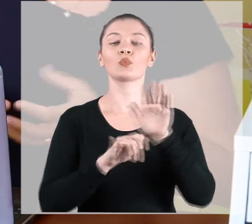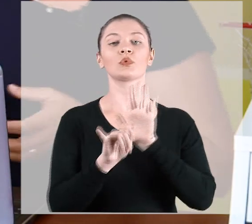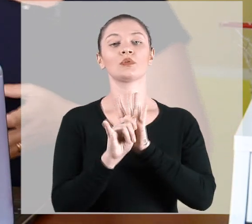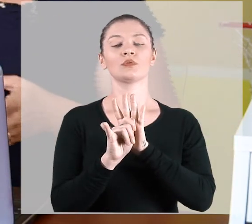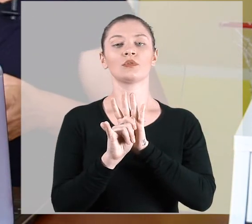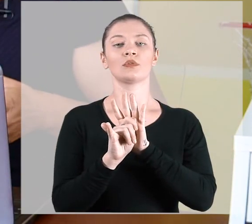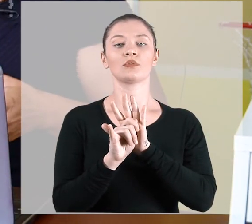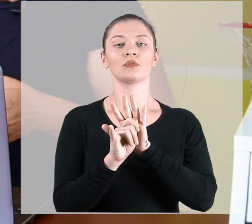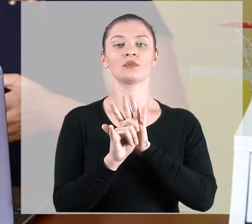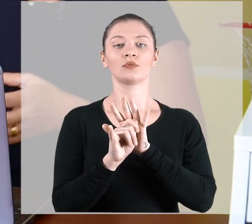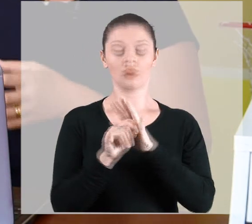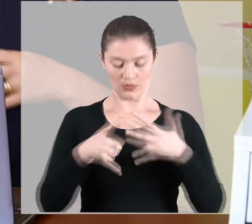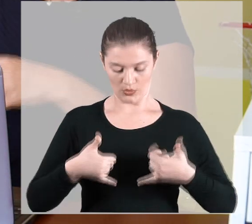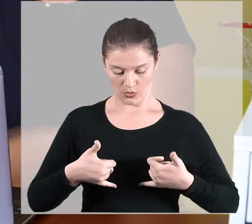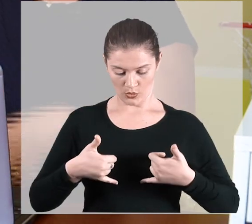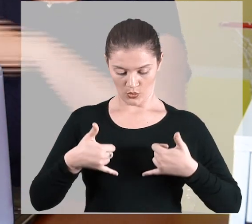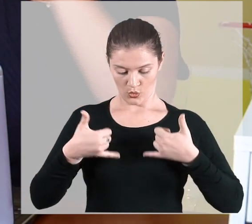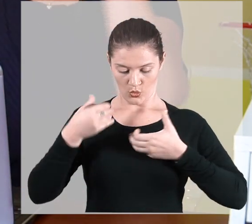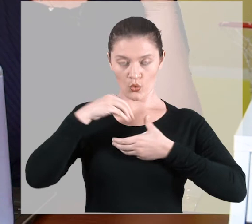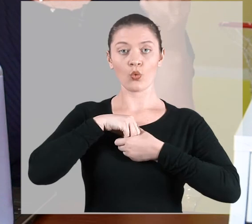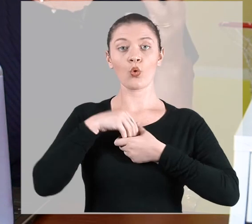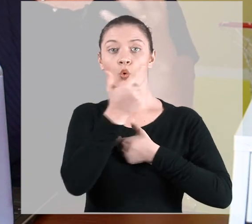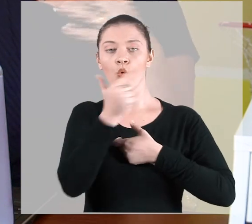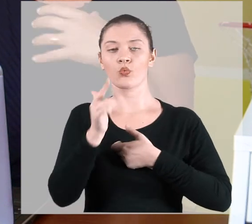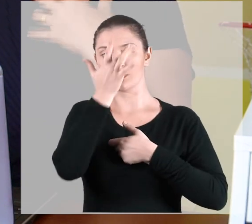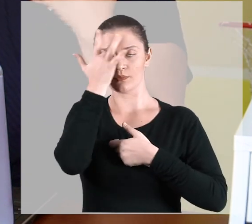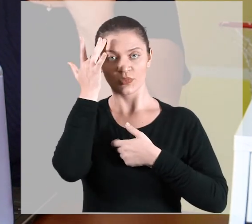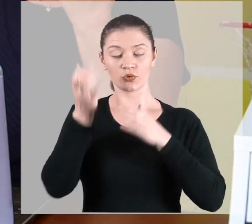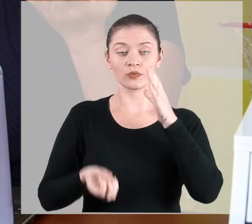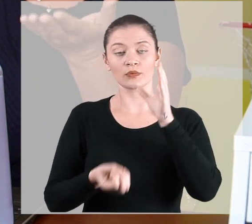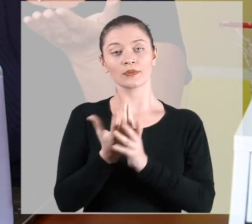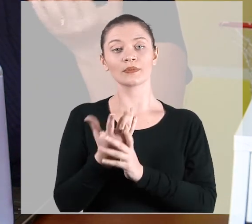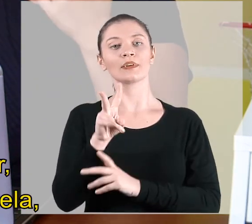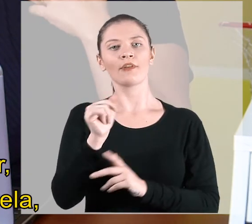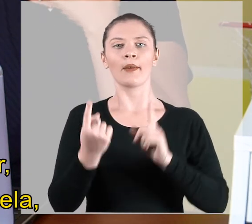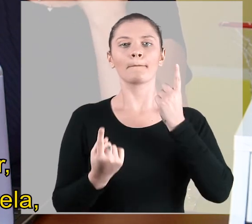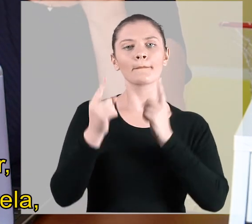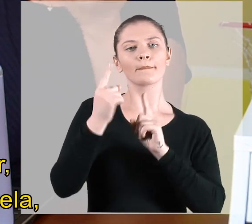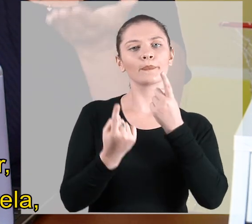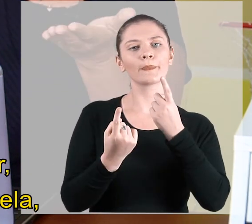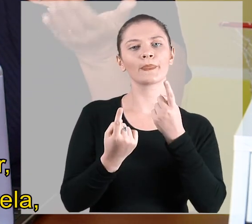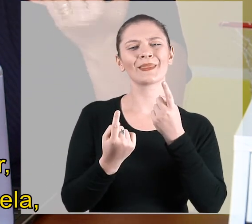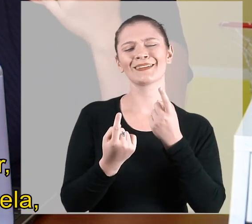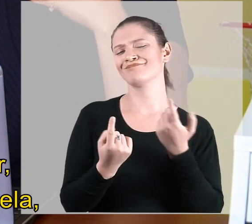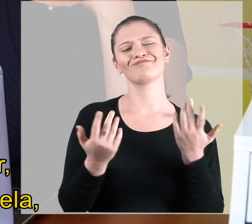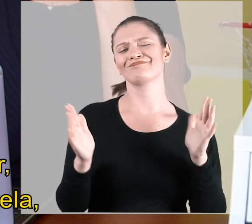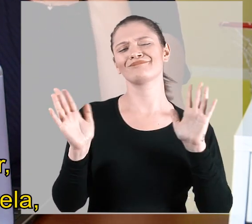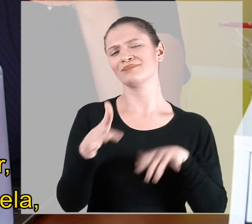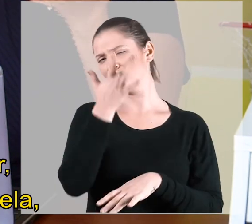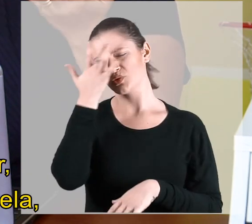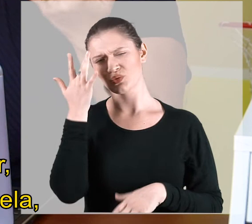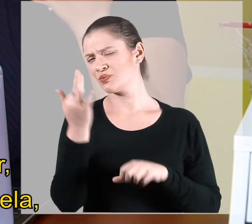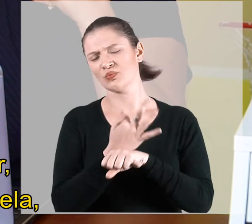ela cria um alter ego, né, ela cria uma outra pessoa e ela vai performatizar. Ninguém aguenta performatizar,